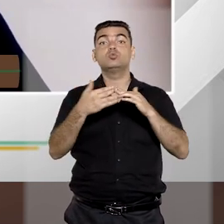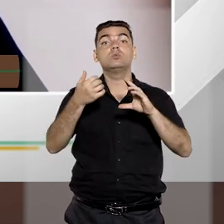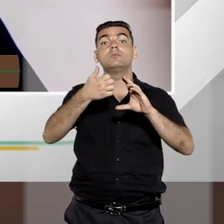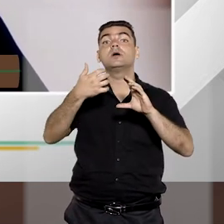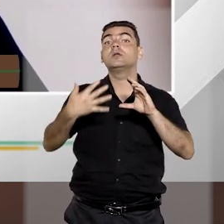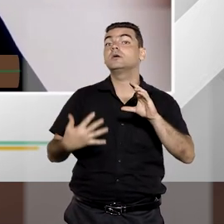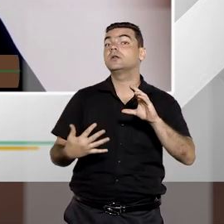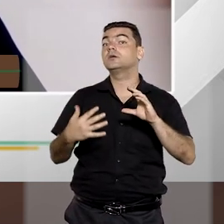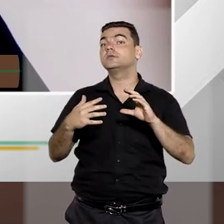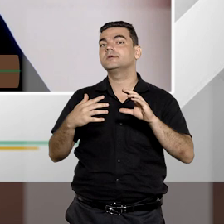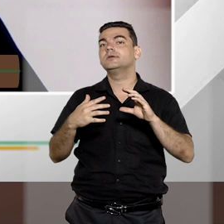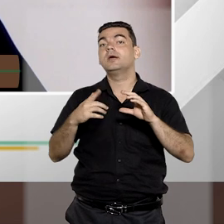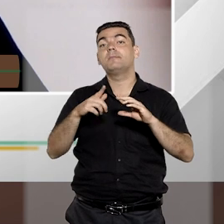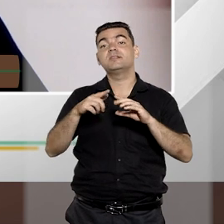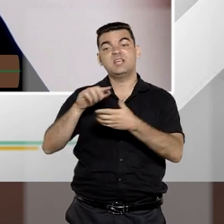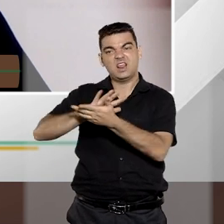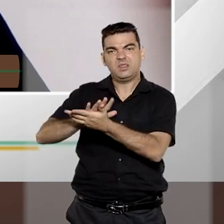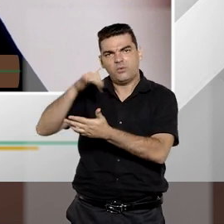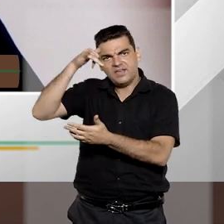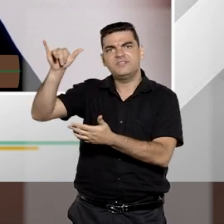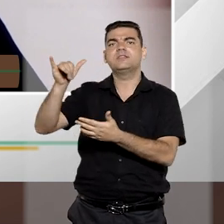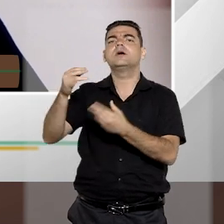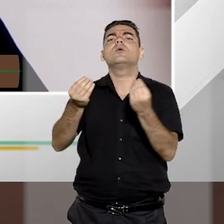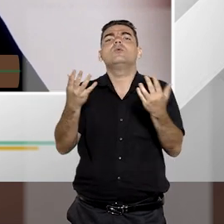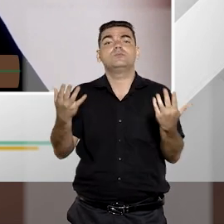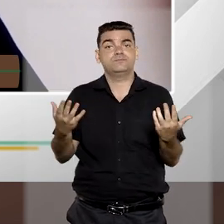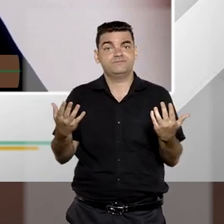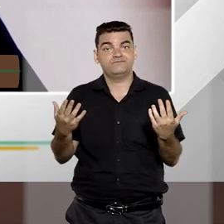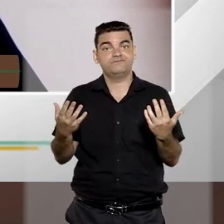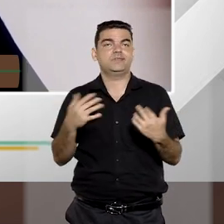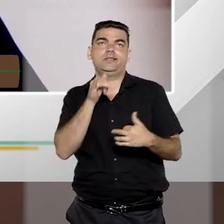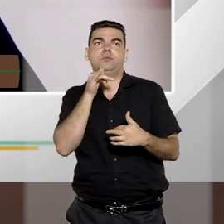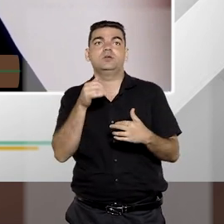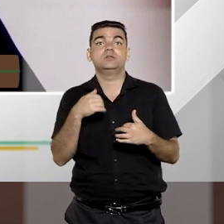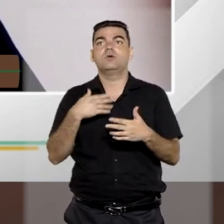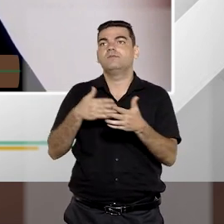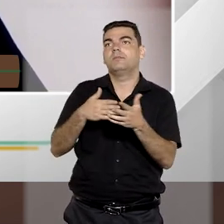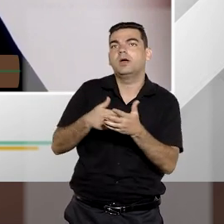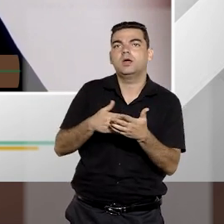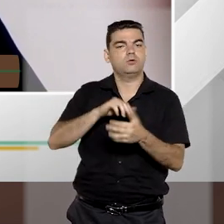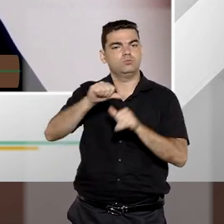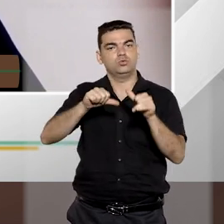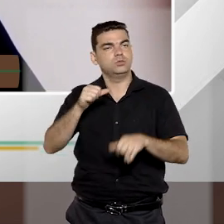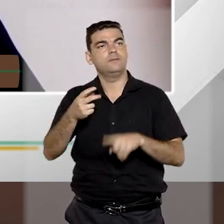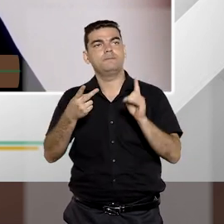formas que se evita uma discriminação, ou seja, identificando a